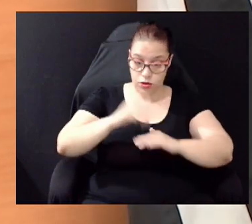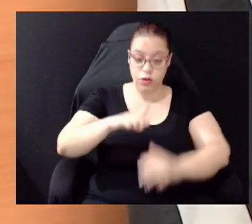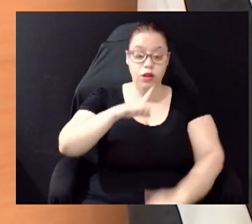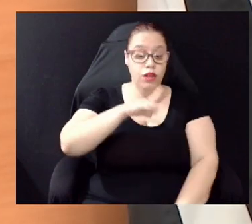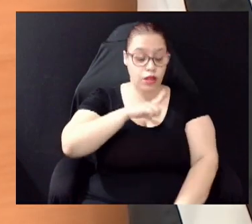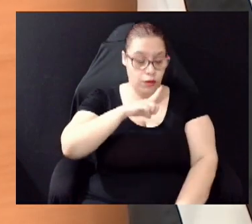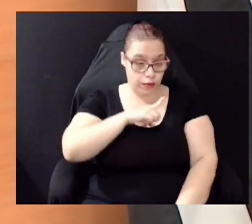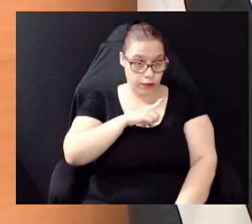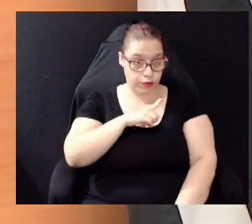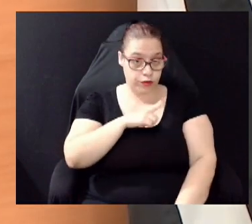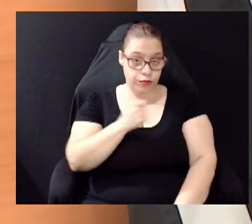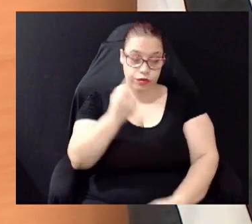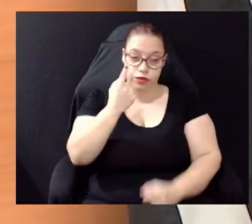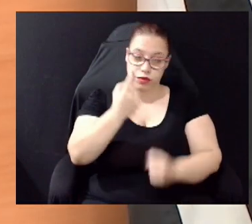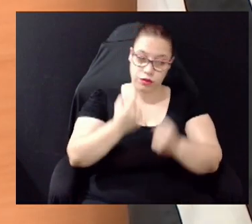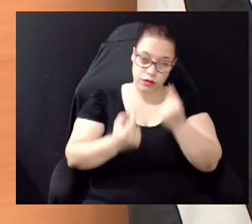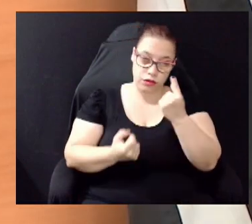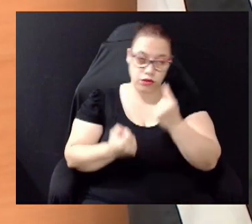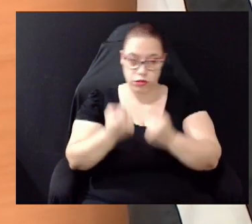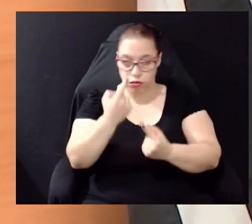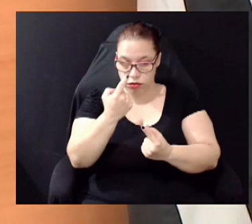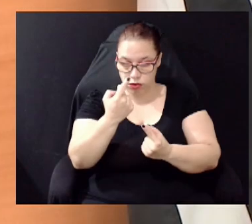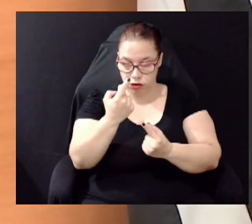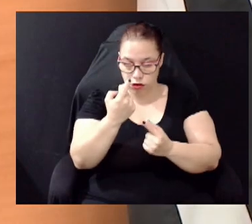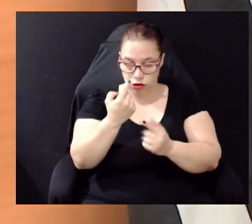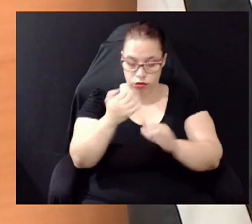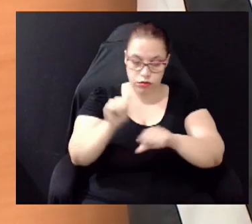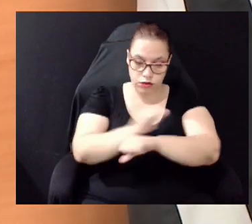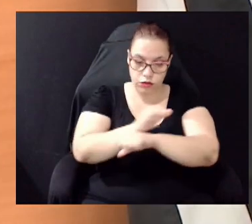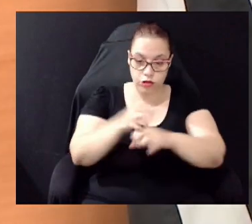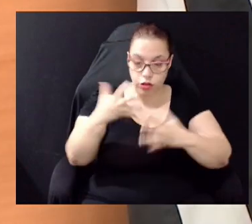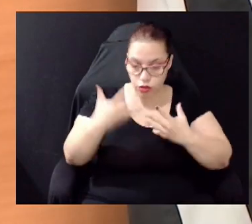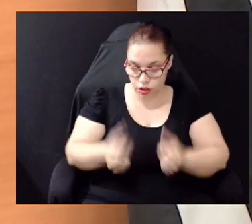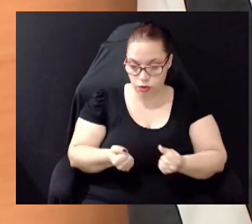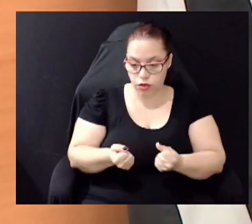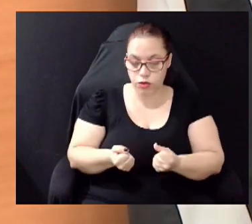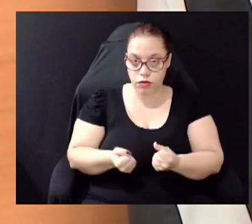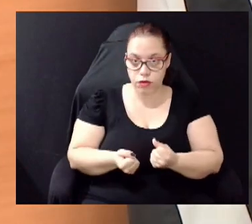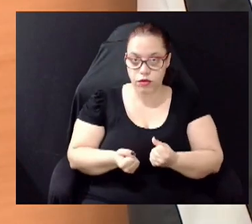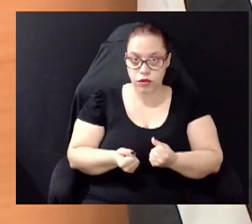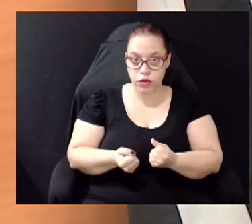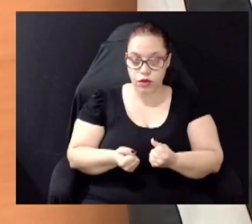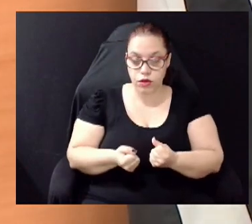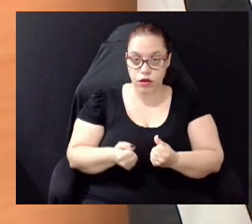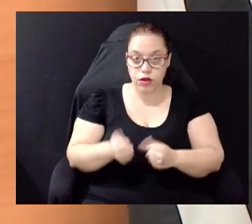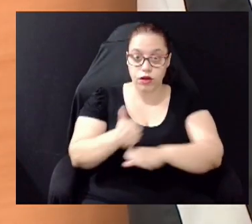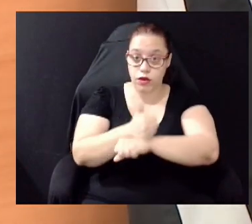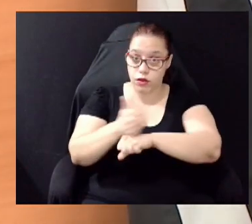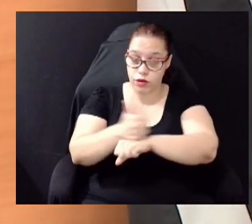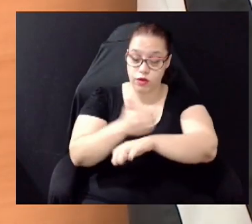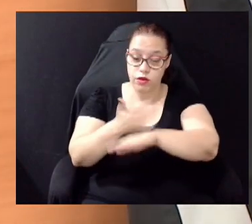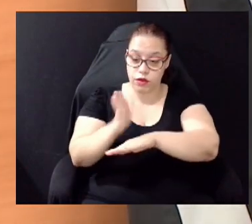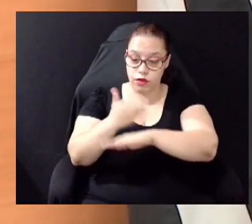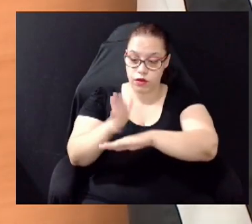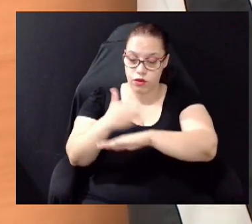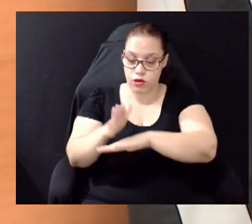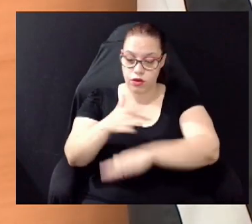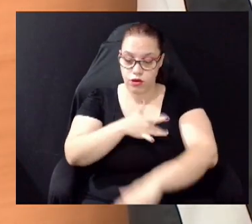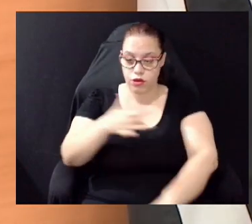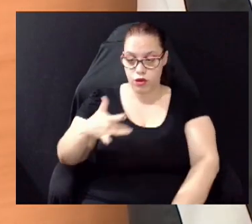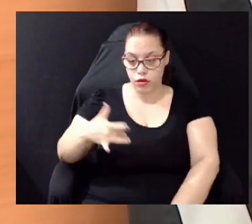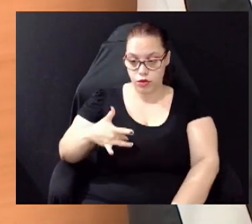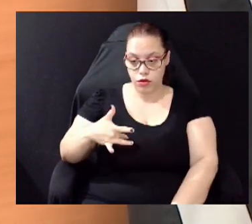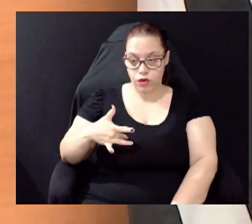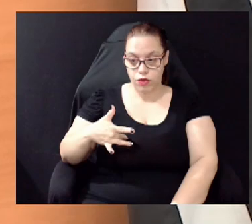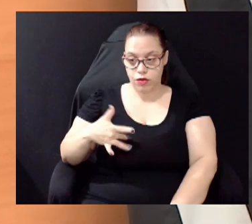talvez implantar mais equipamentos de acolhimento, assim como capacitar profissionais de saúde onde tenha que acolher